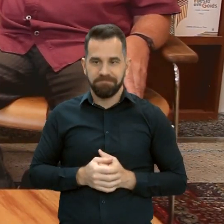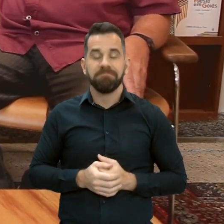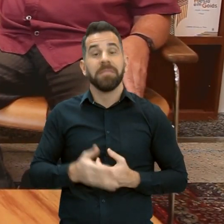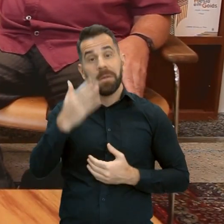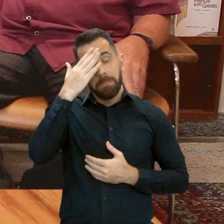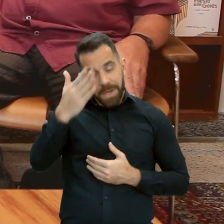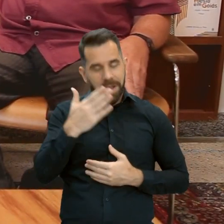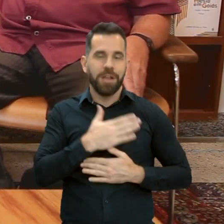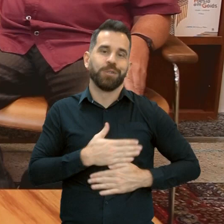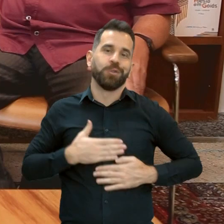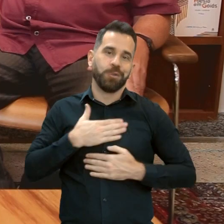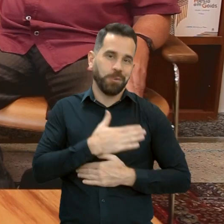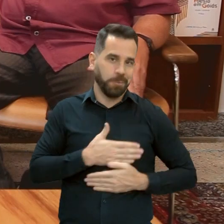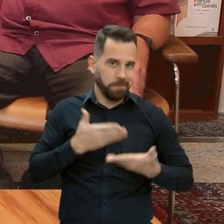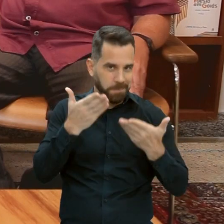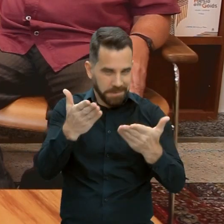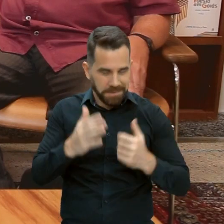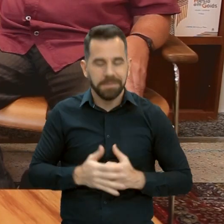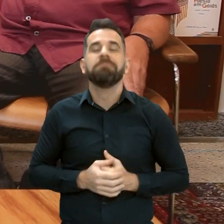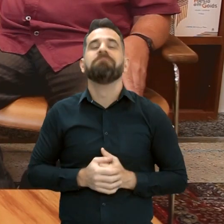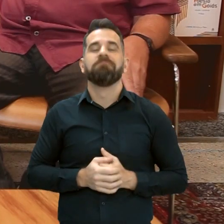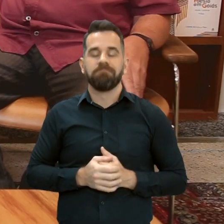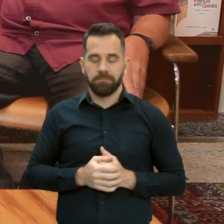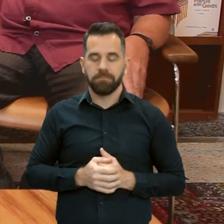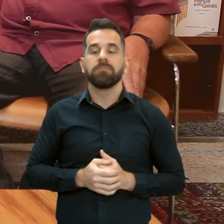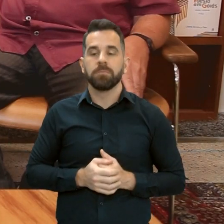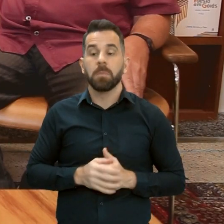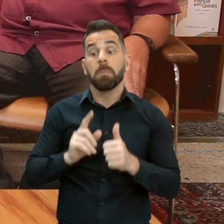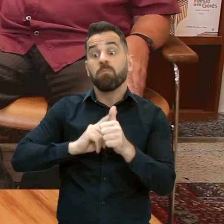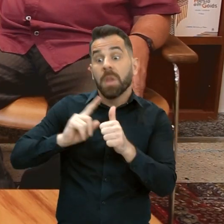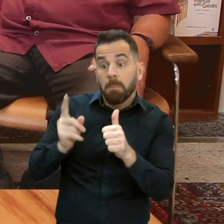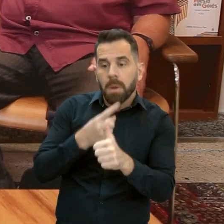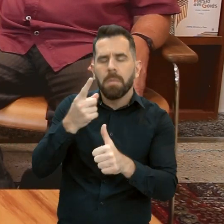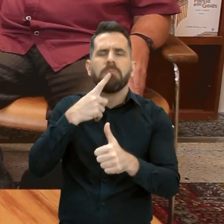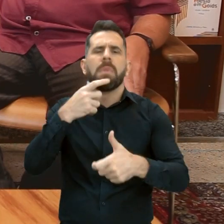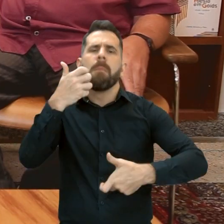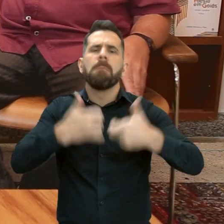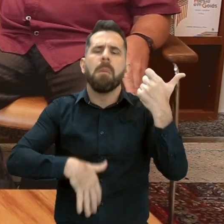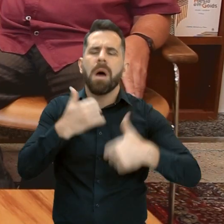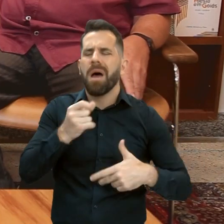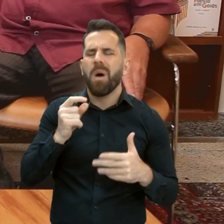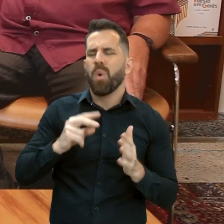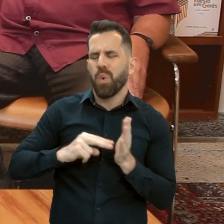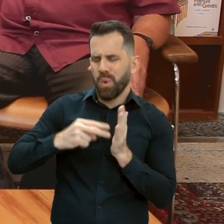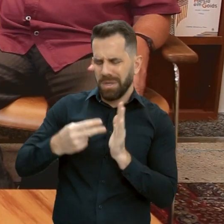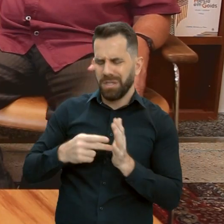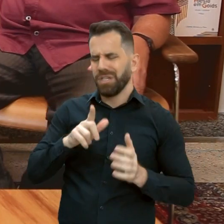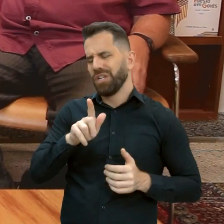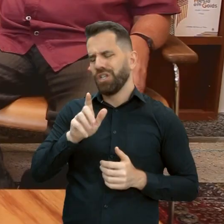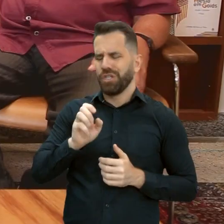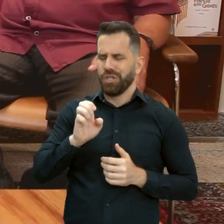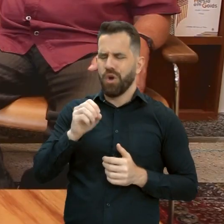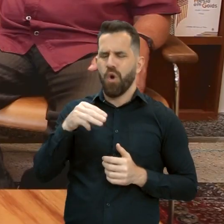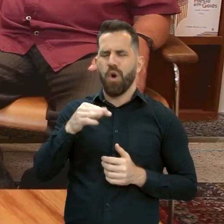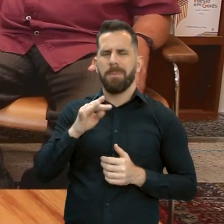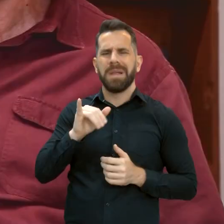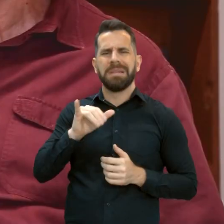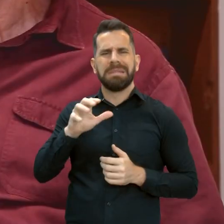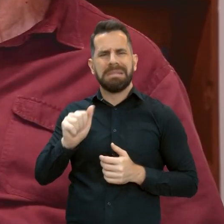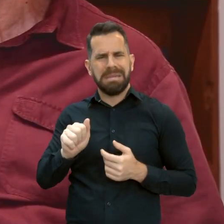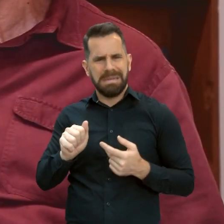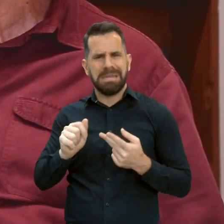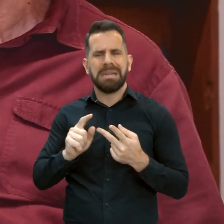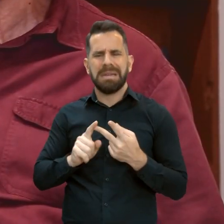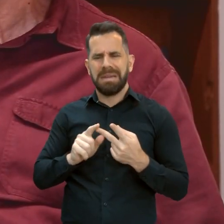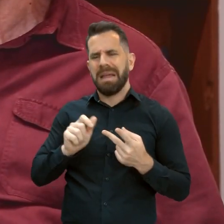estar aqui. Prazer é nosso em te receber. Começa falando para a gente, então, o que é geometria axiomática planar? Bom,